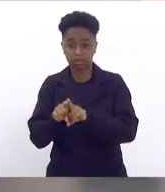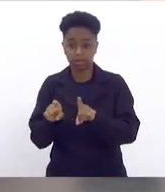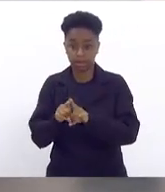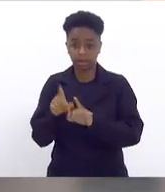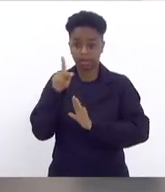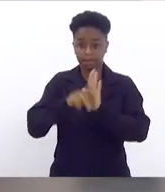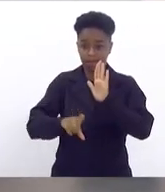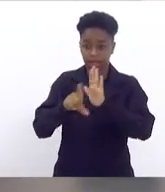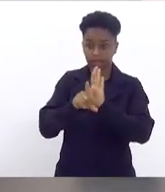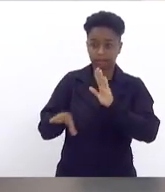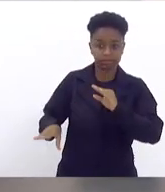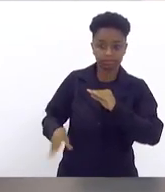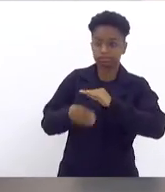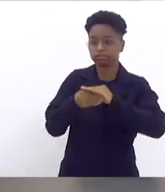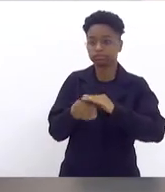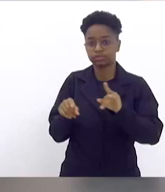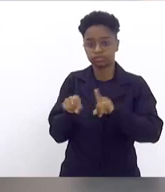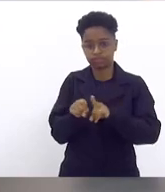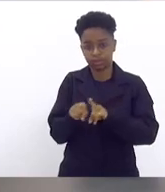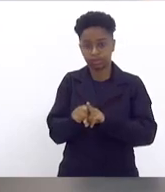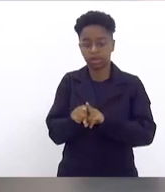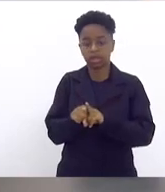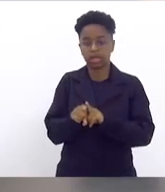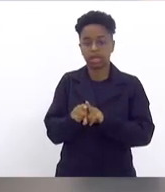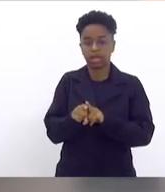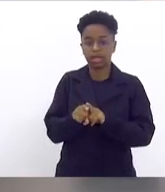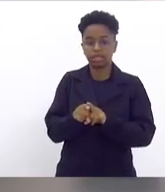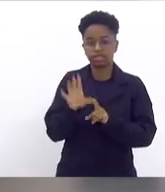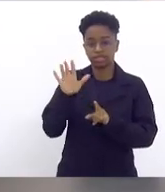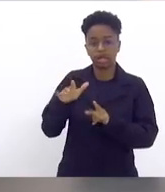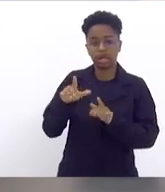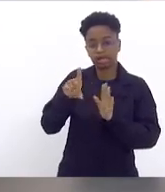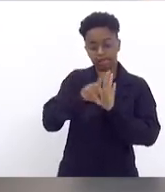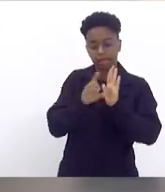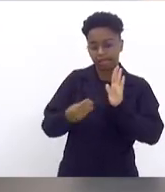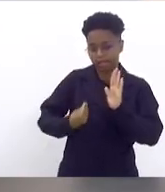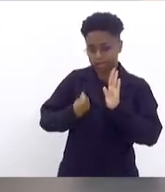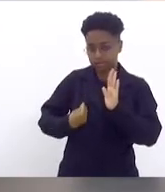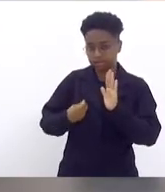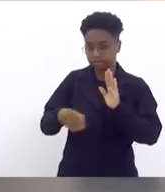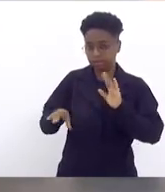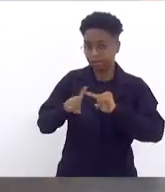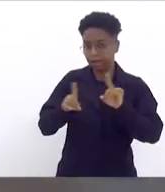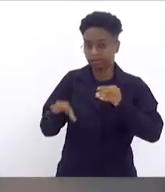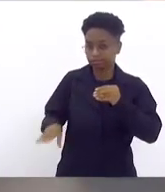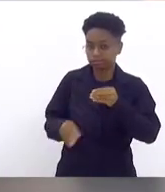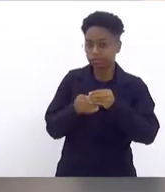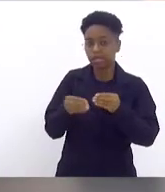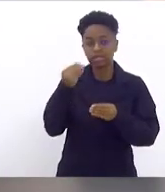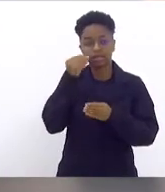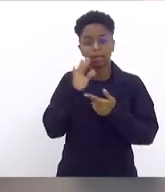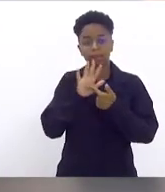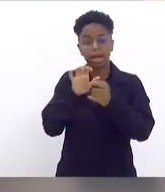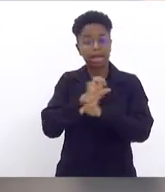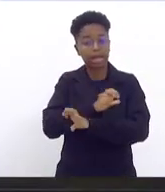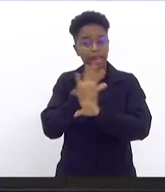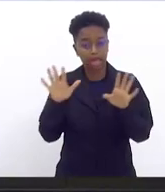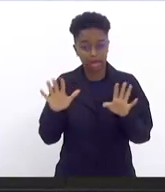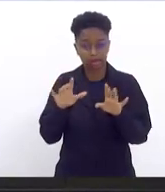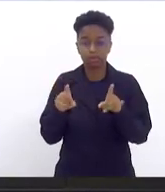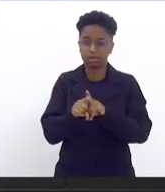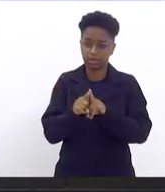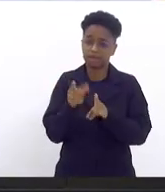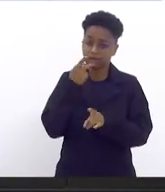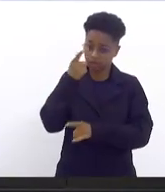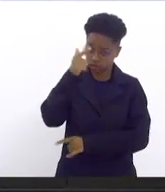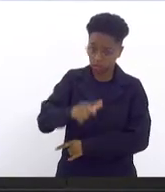nessa esteira de também engrandecer a lei já em vigor, como fez o deputado Guilherme De Laroli, no sentido de deixar ali claro e ser até